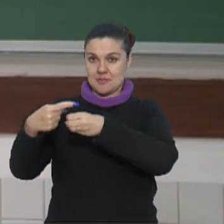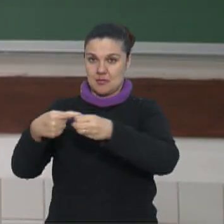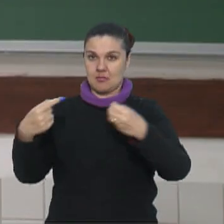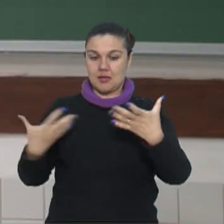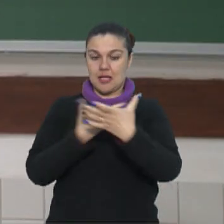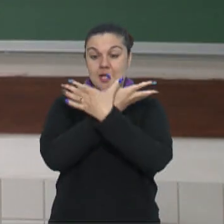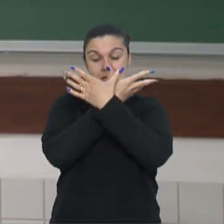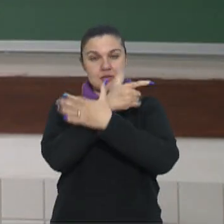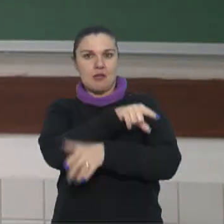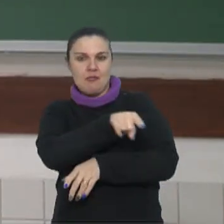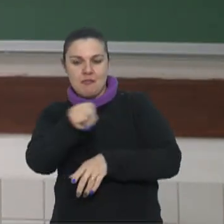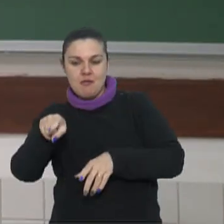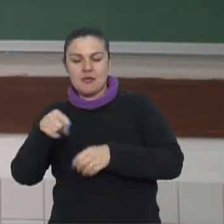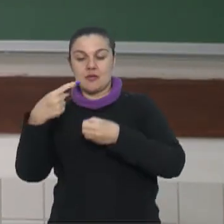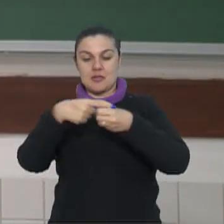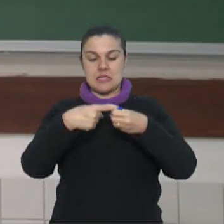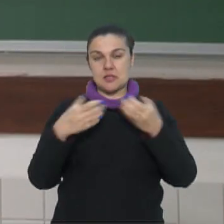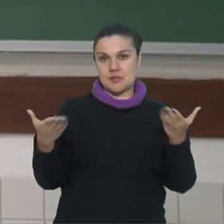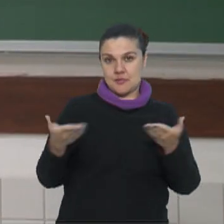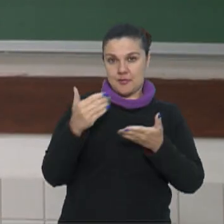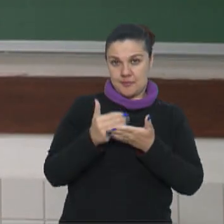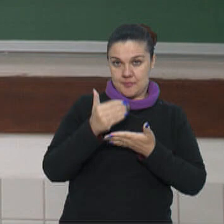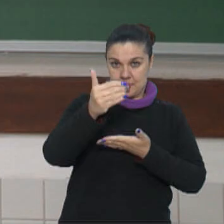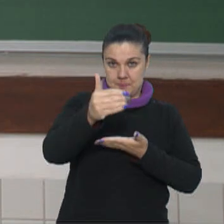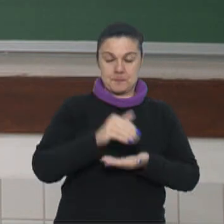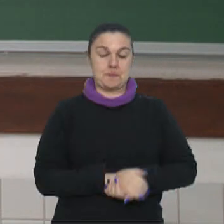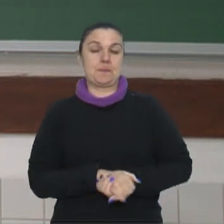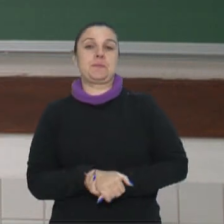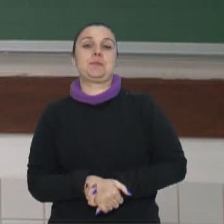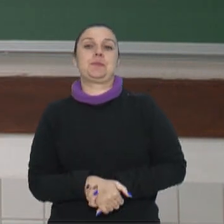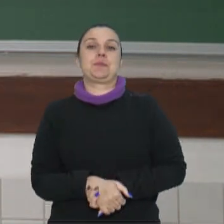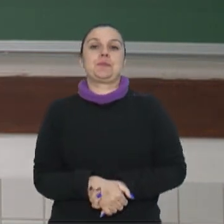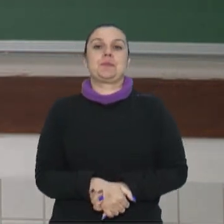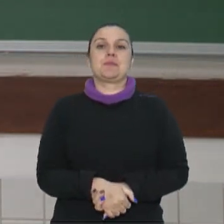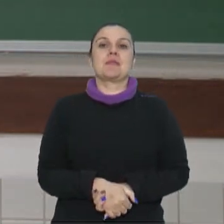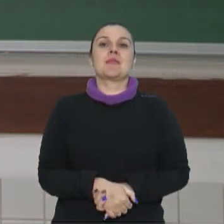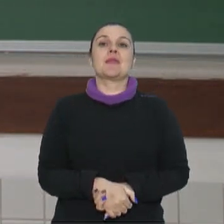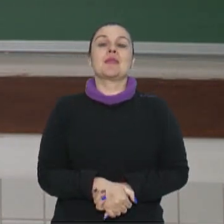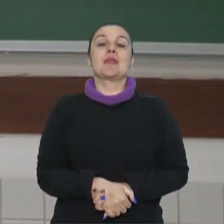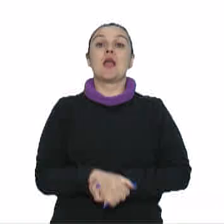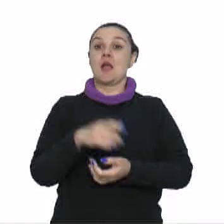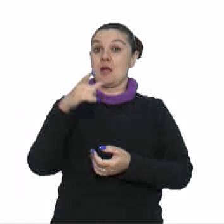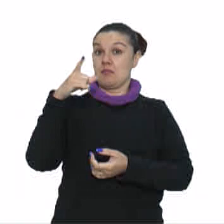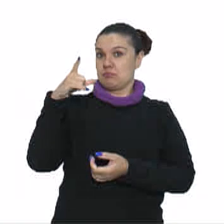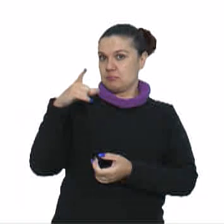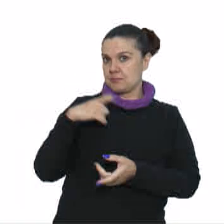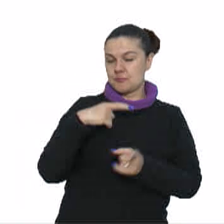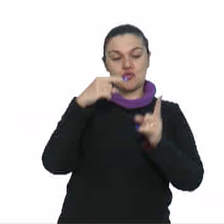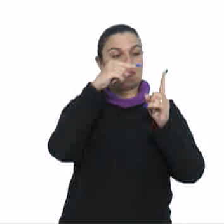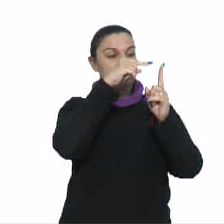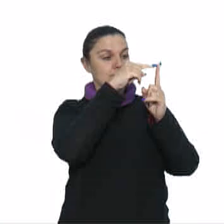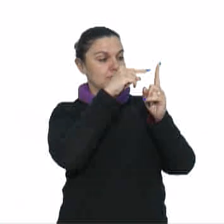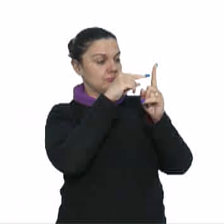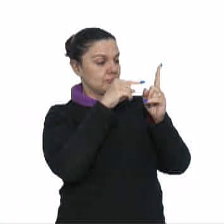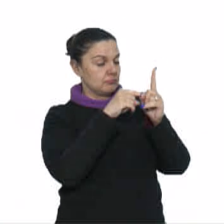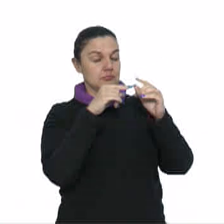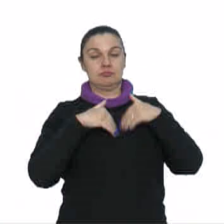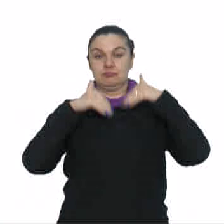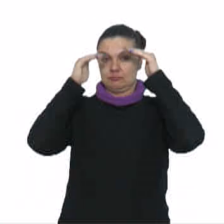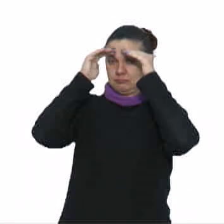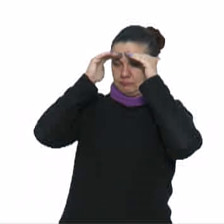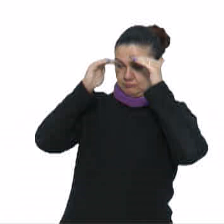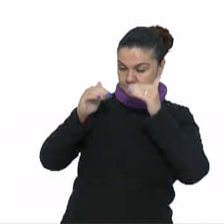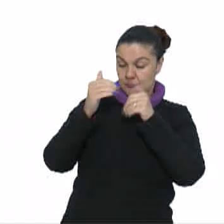aztecas sobre essas outras cidades? É o que nós vamos agora ver nos próximos slides. Havia graus diferentes de subordinações. Alguns povos